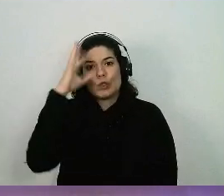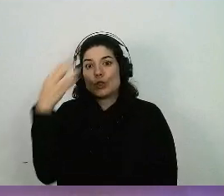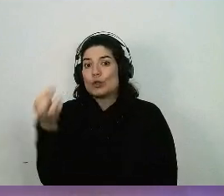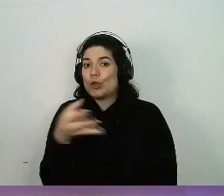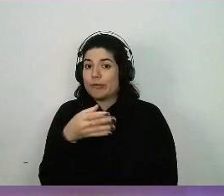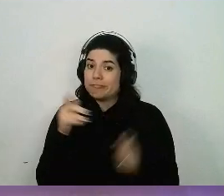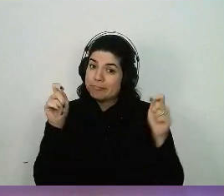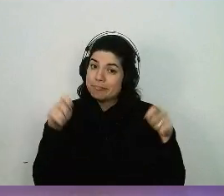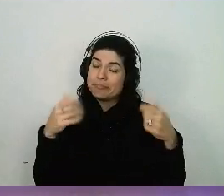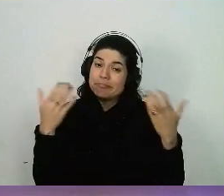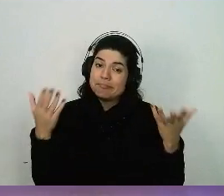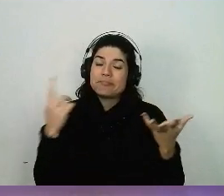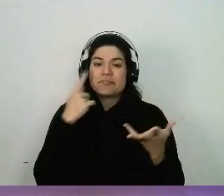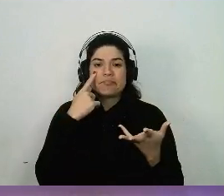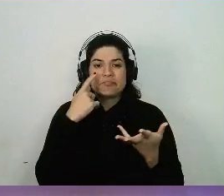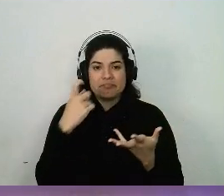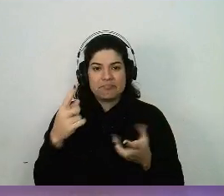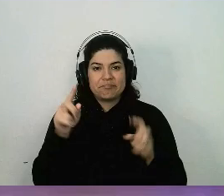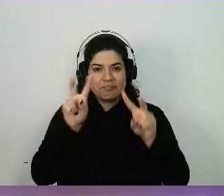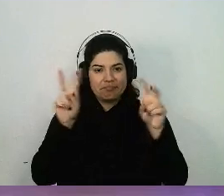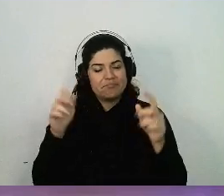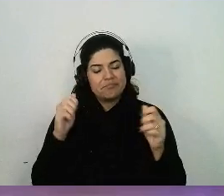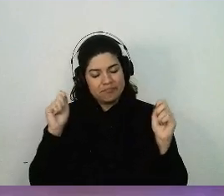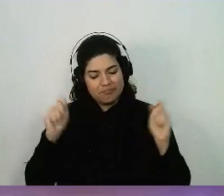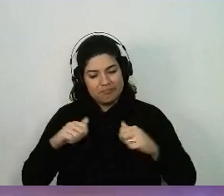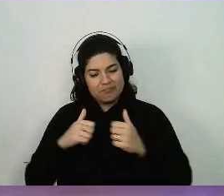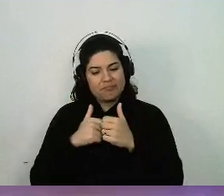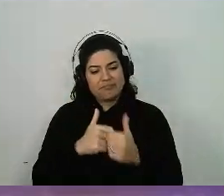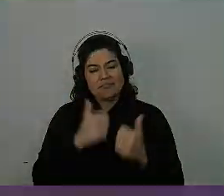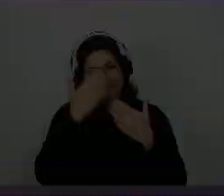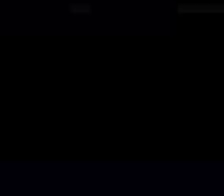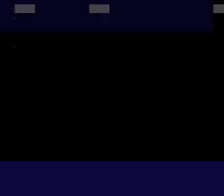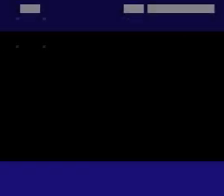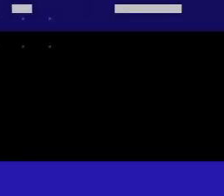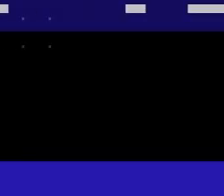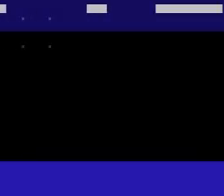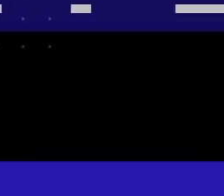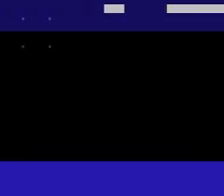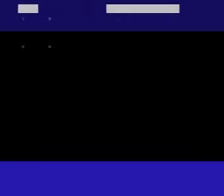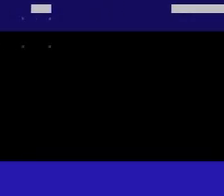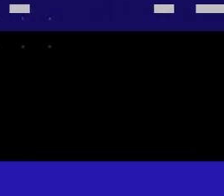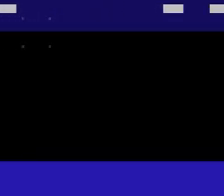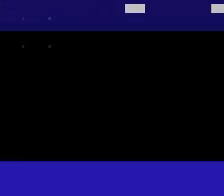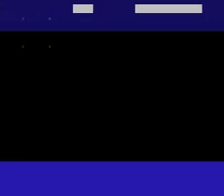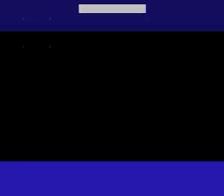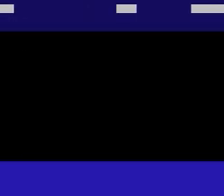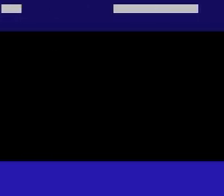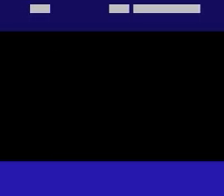interessar pode me seguir lá, e agradeço a presença de todos e muito obrigado.